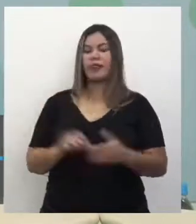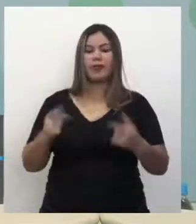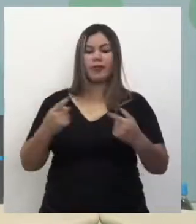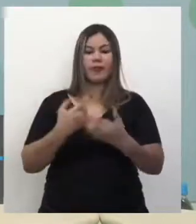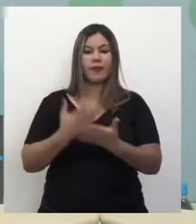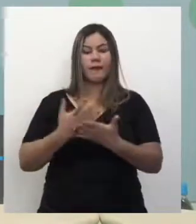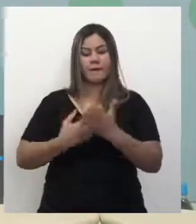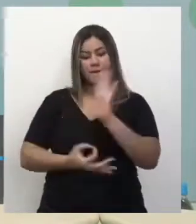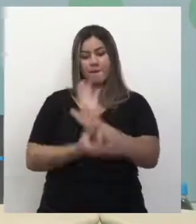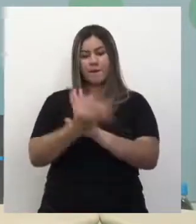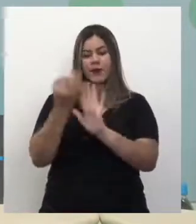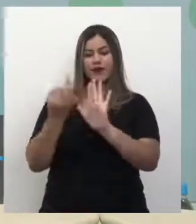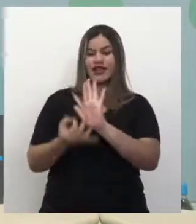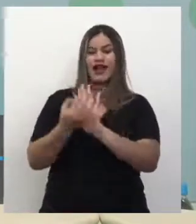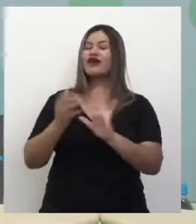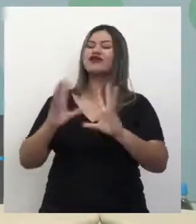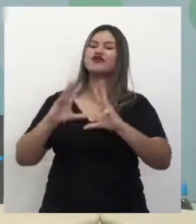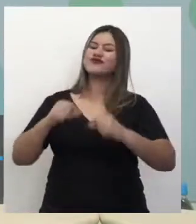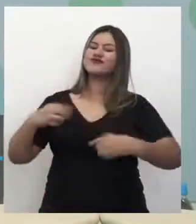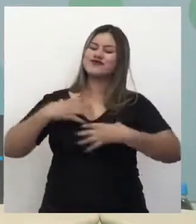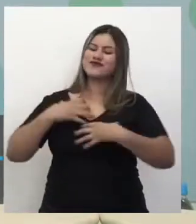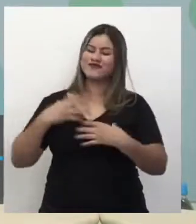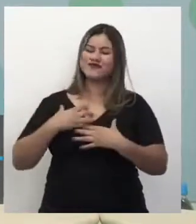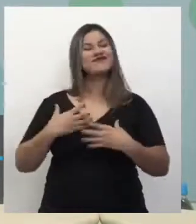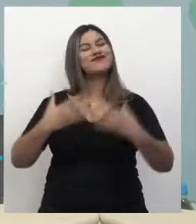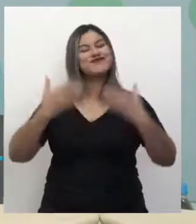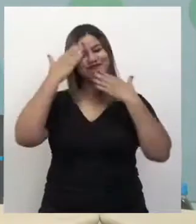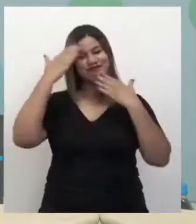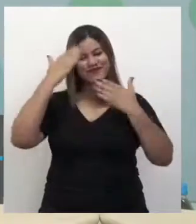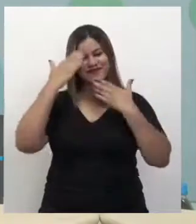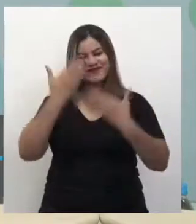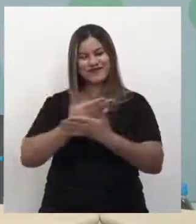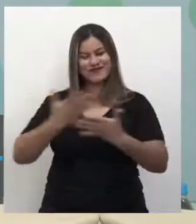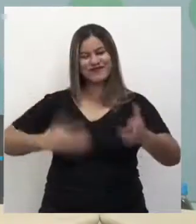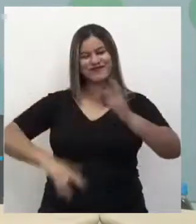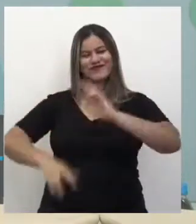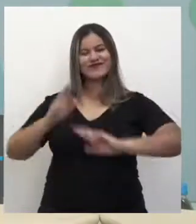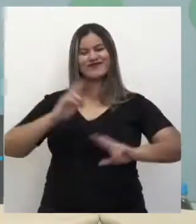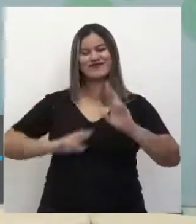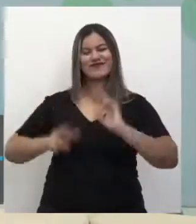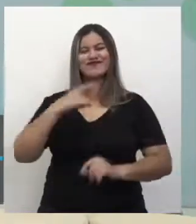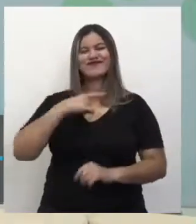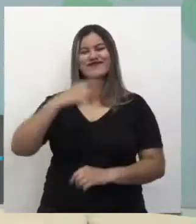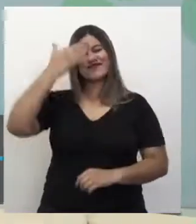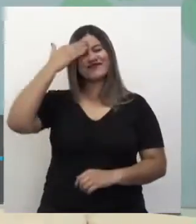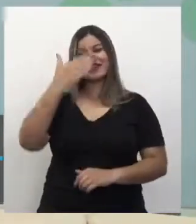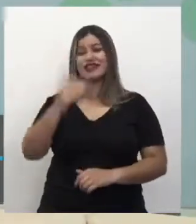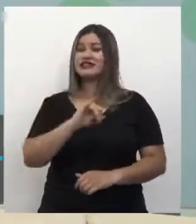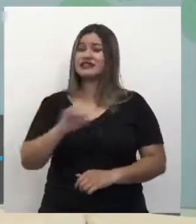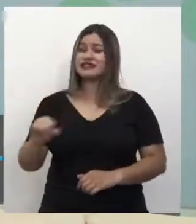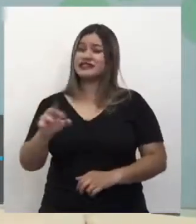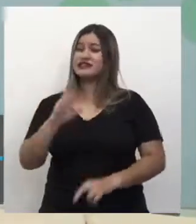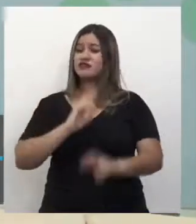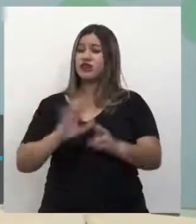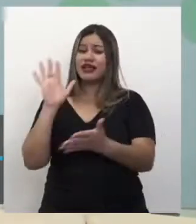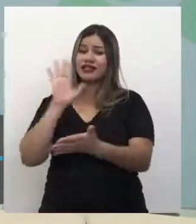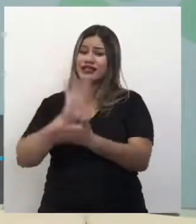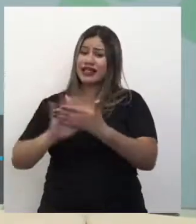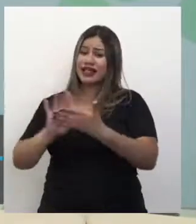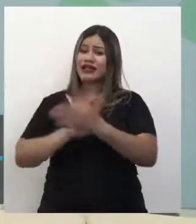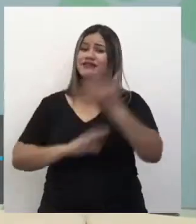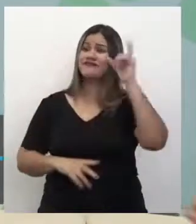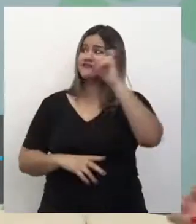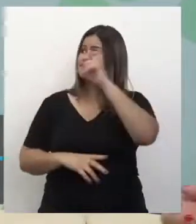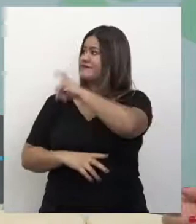mosaico e seus estilos. Obrigado a você por participar, viu, Solange? Muito obrigado mesmo. Sem vocês fica difícil, né? Então, o que mais